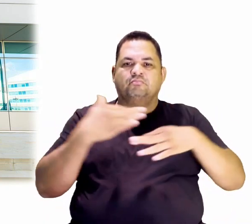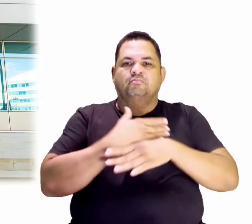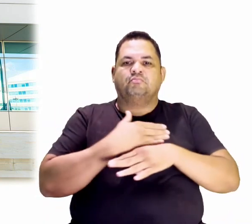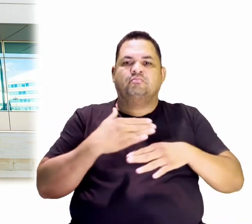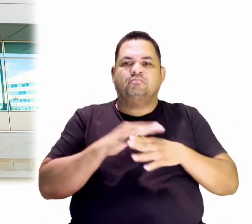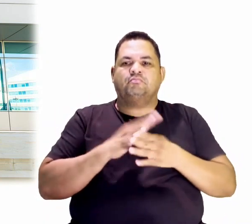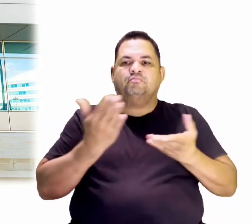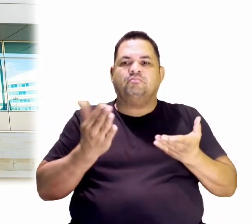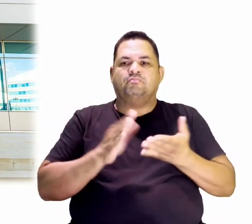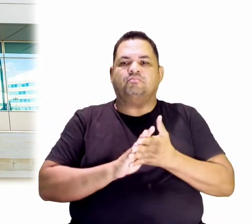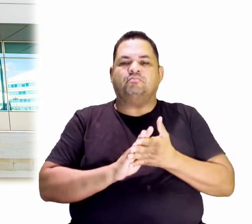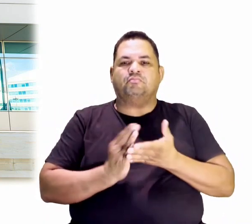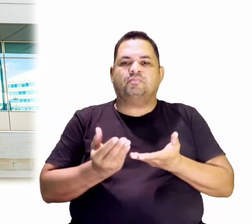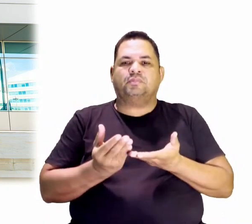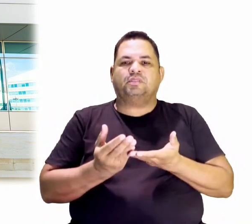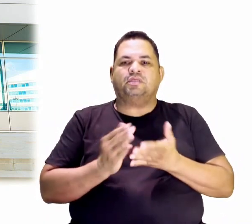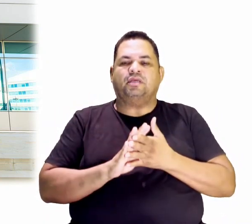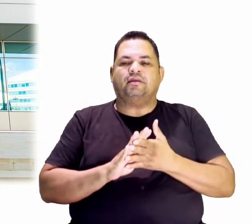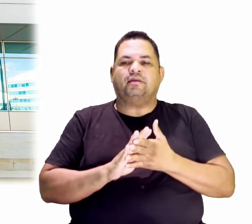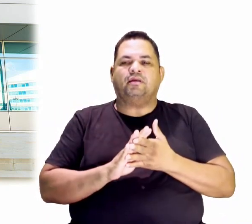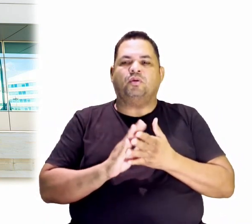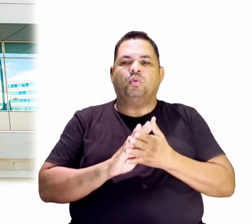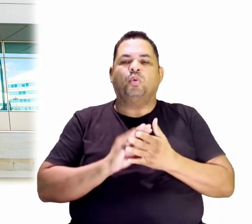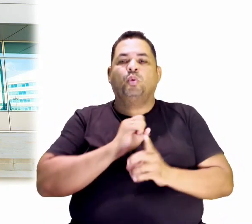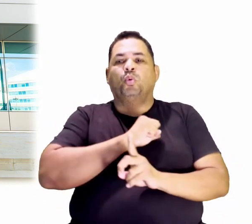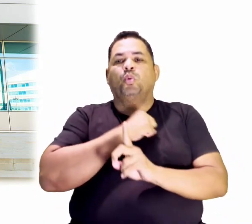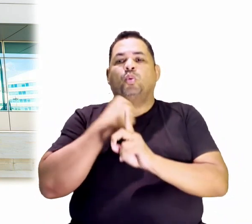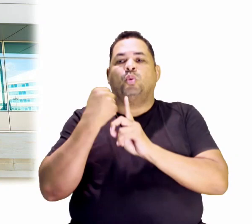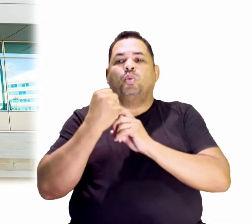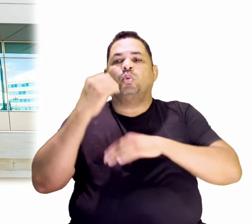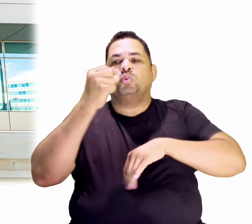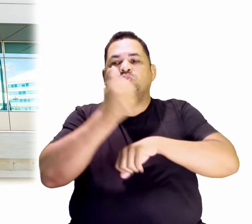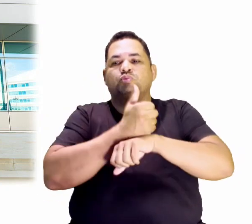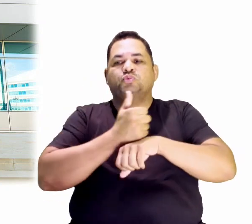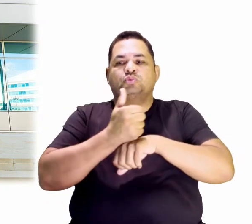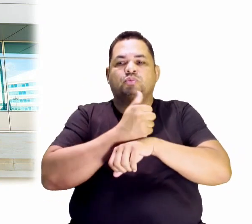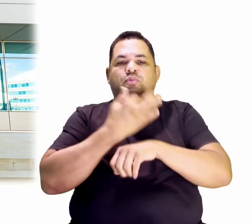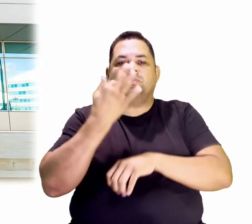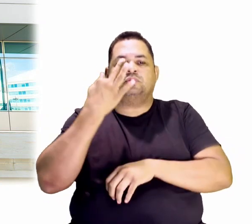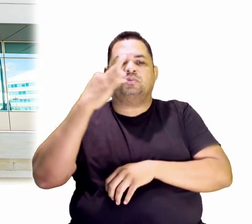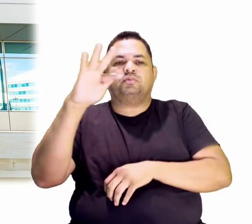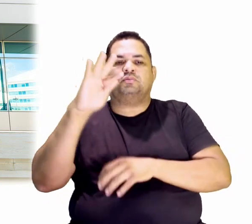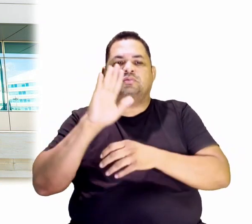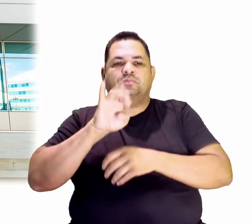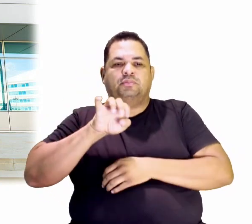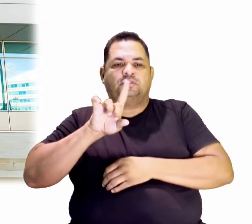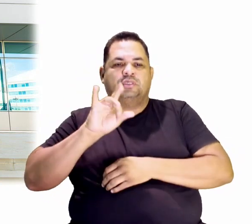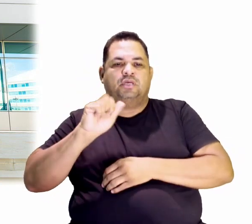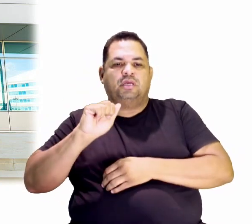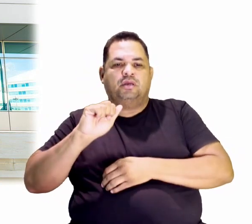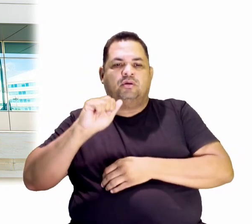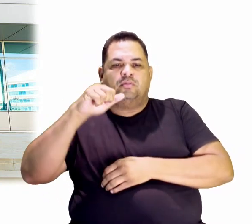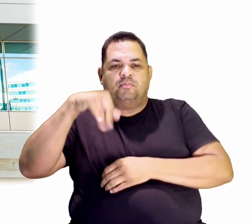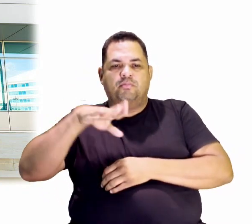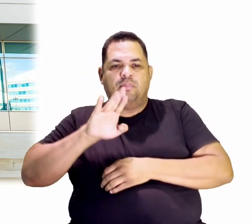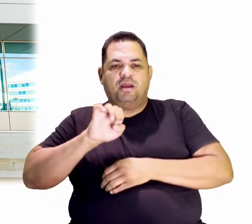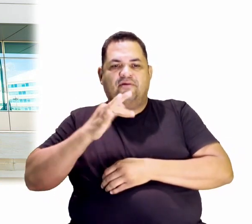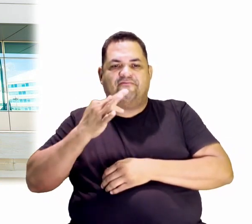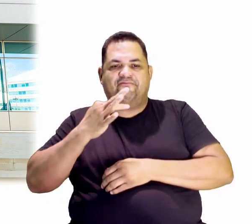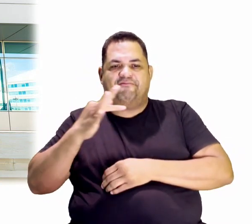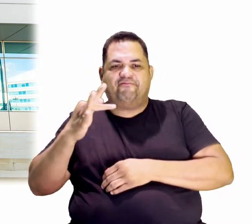é atribuído ao sociólogo francês Michael Maffezoli. Então ele traz